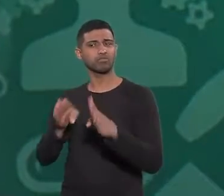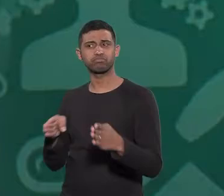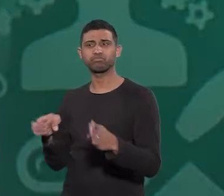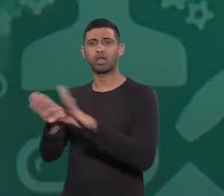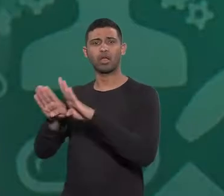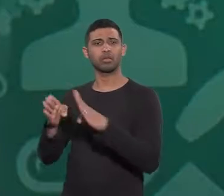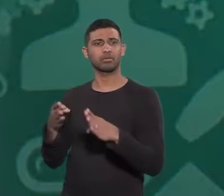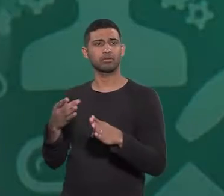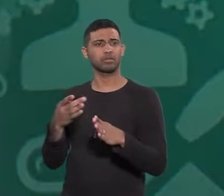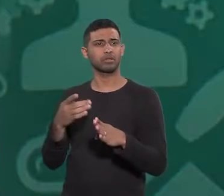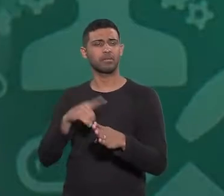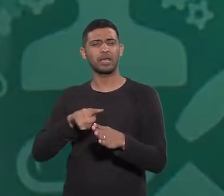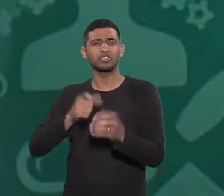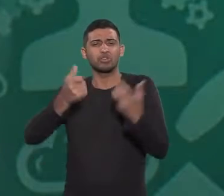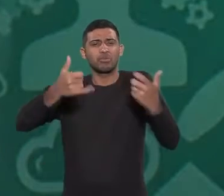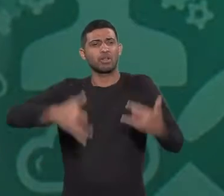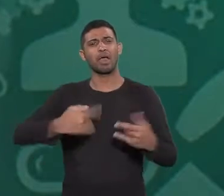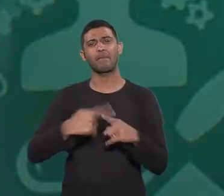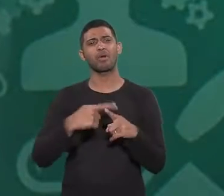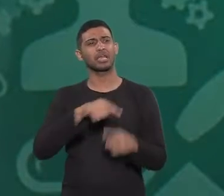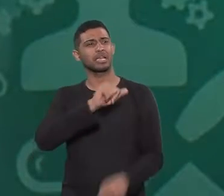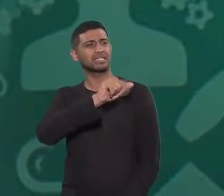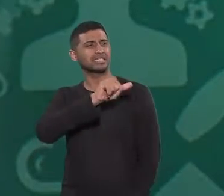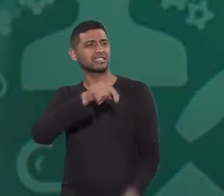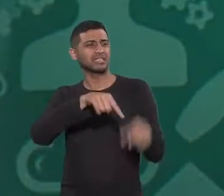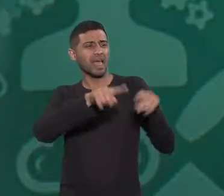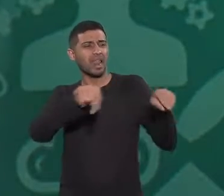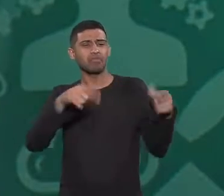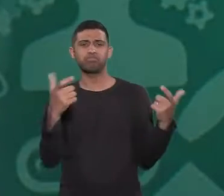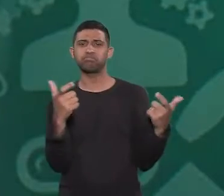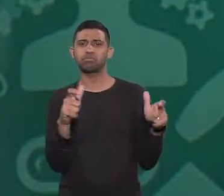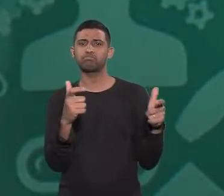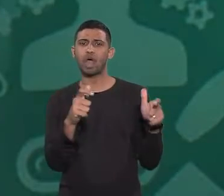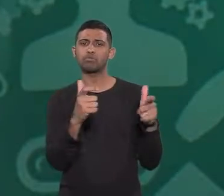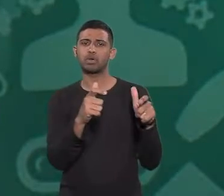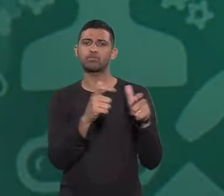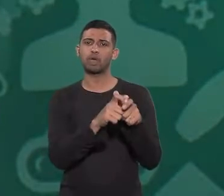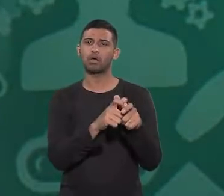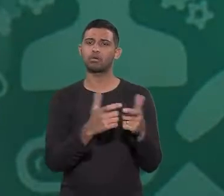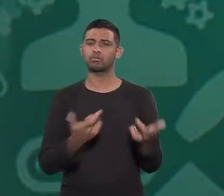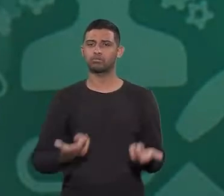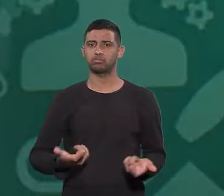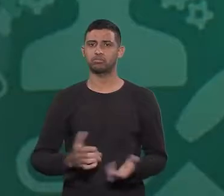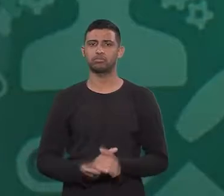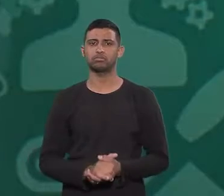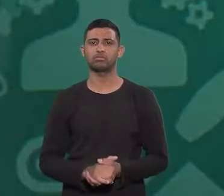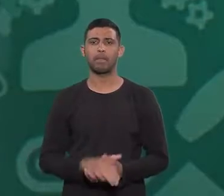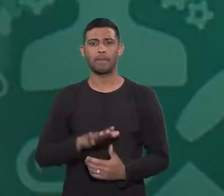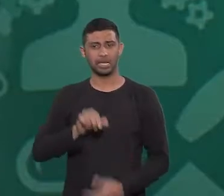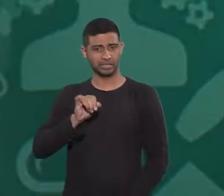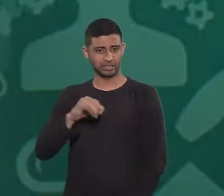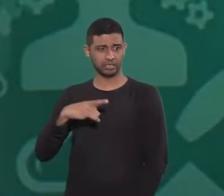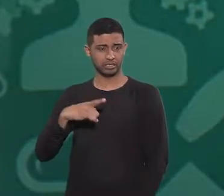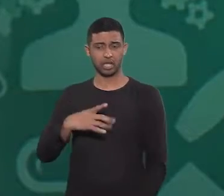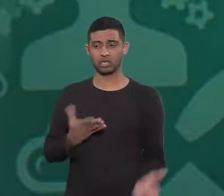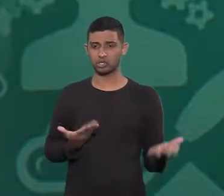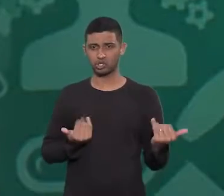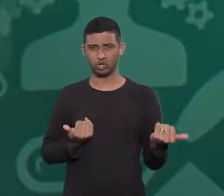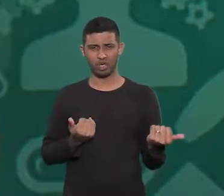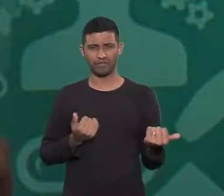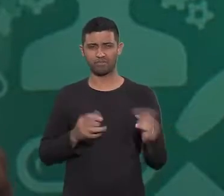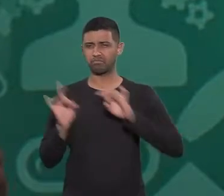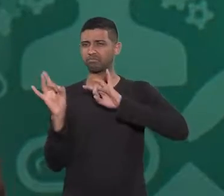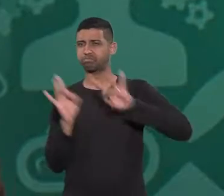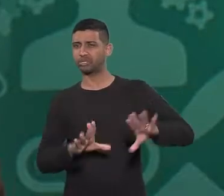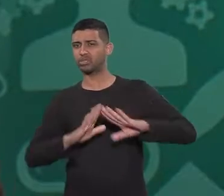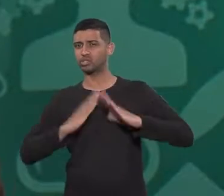sobre a justificativa de essas salas de aula estão ficando vazias. Só que se tem jovem hoje